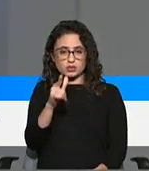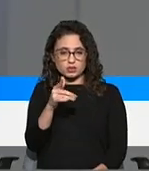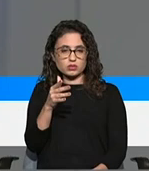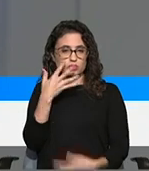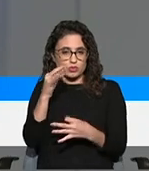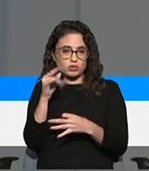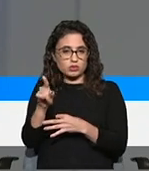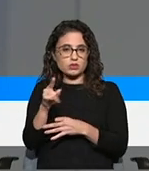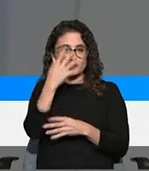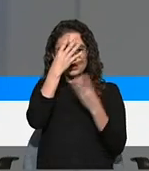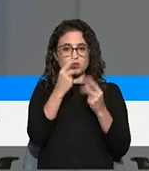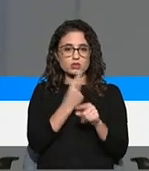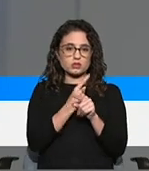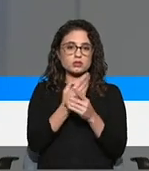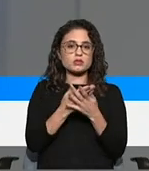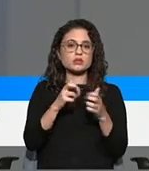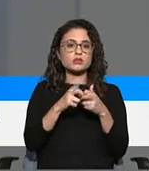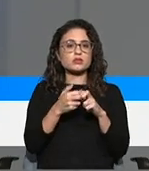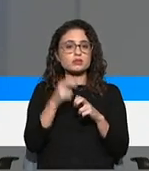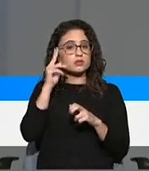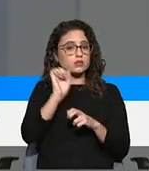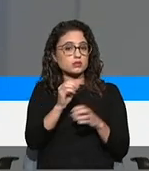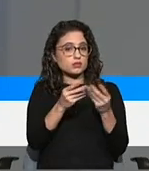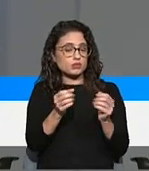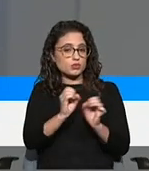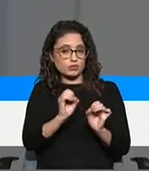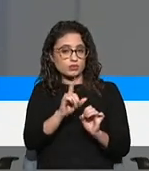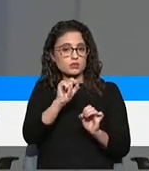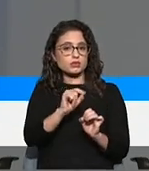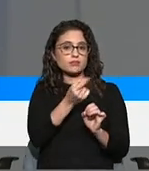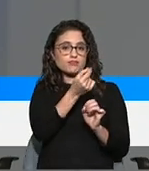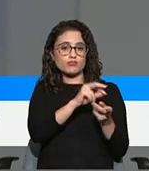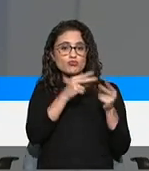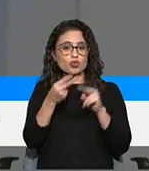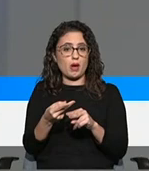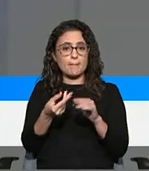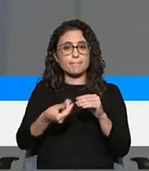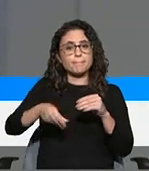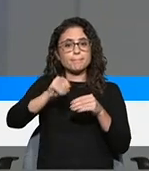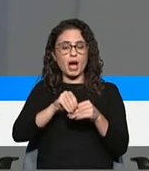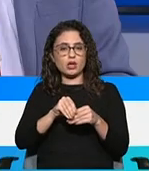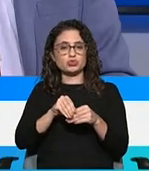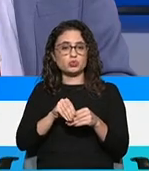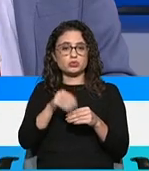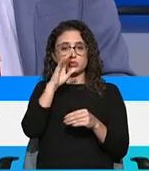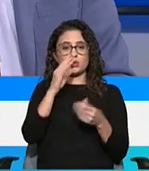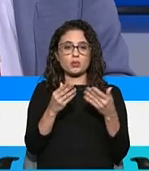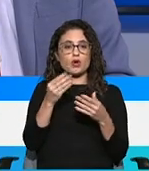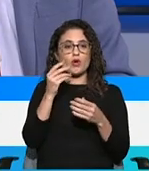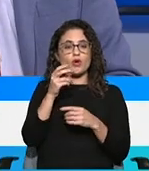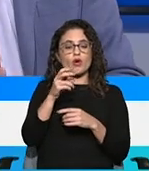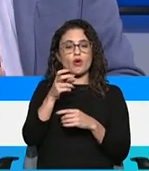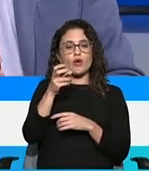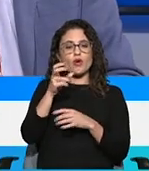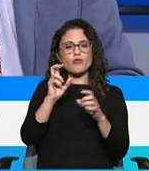não era um orçamento que resolvesse as questões de fundo da Madeira não transferia mais verbas do que aquelas que a forma que resulta da leite Finanças